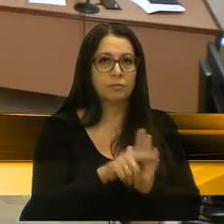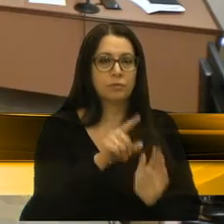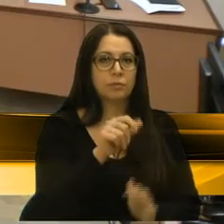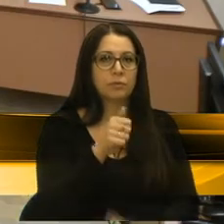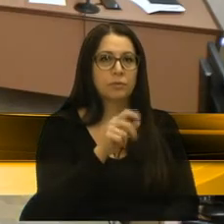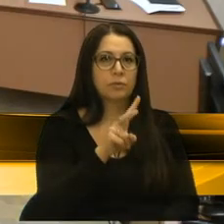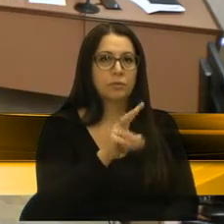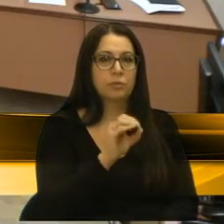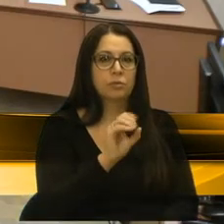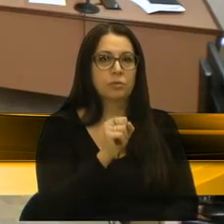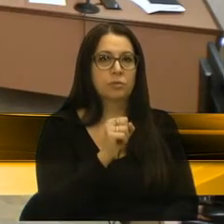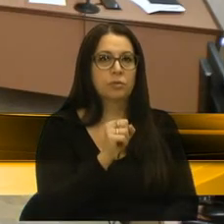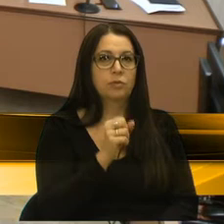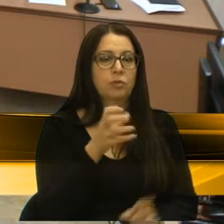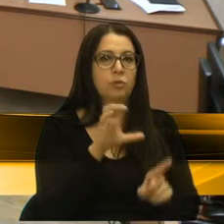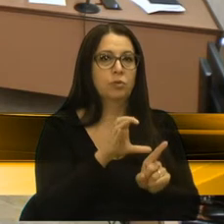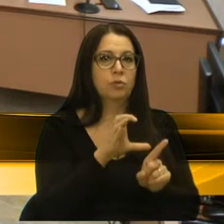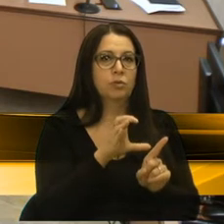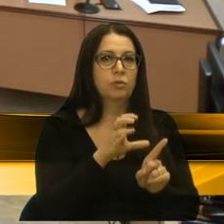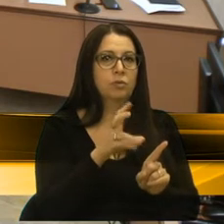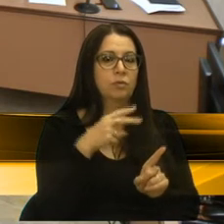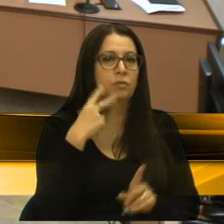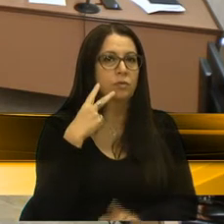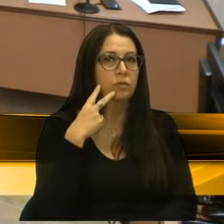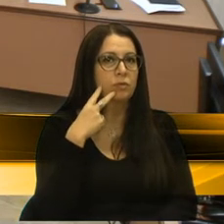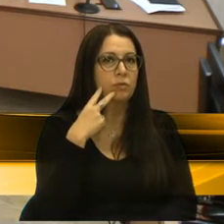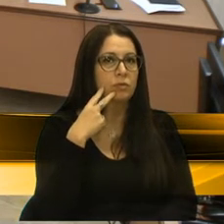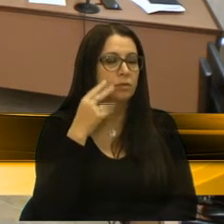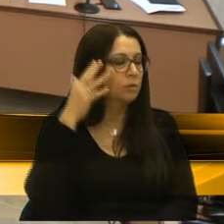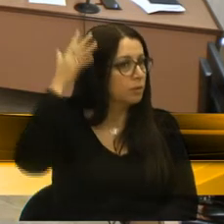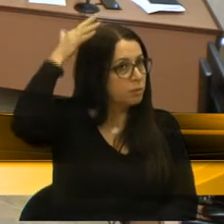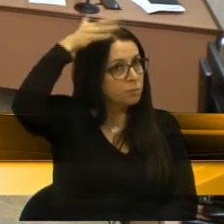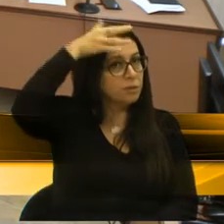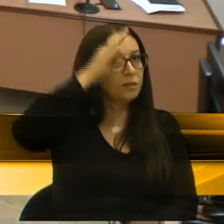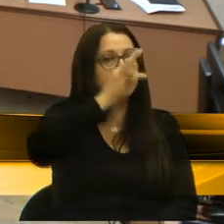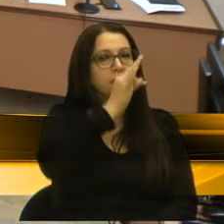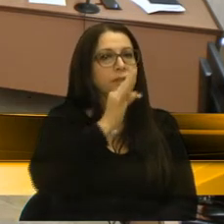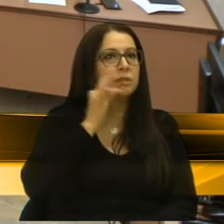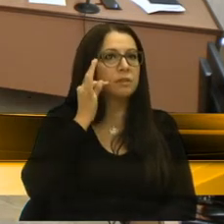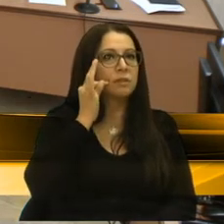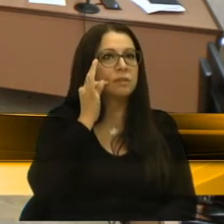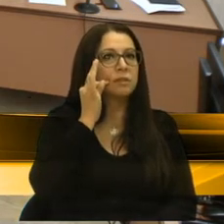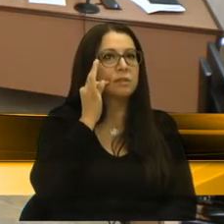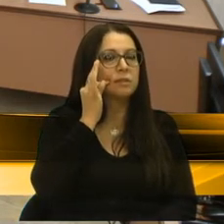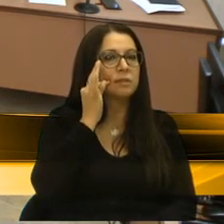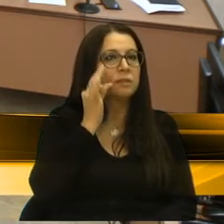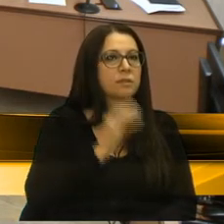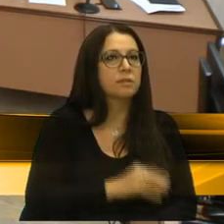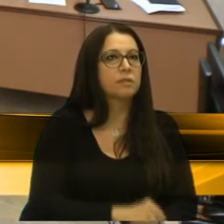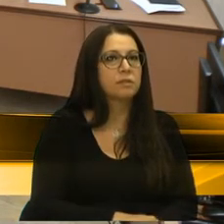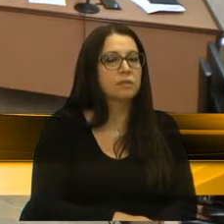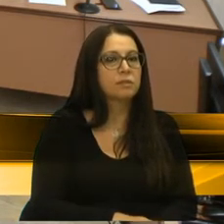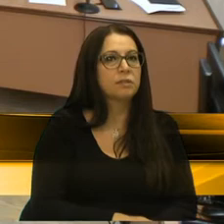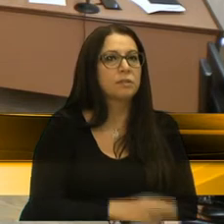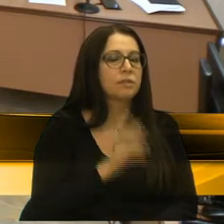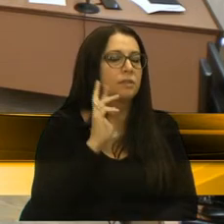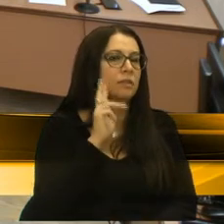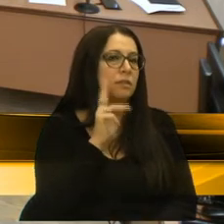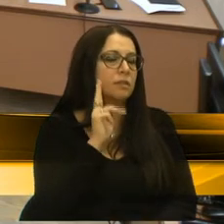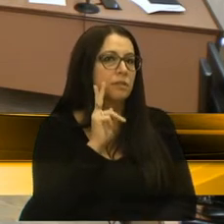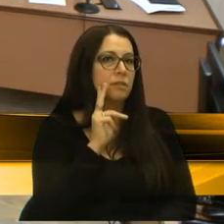11/2018, votando contrariamente ao parecer vereadores Alceu Tomé, Tatiane Frisso, Renato